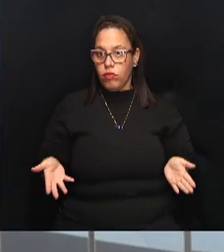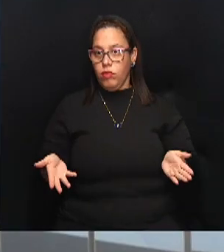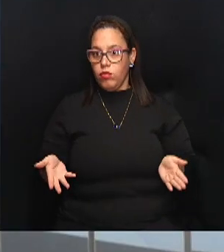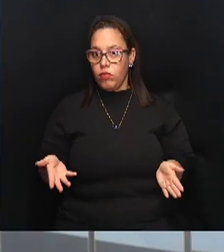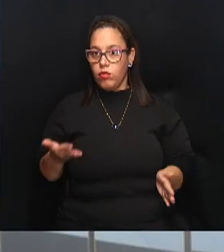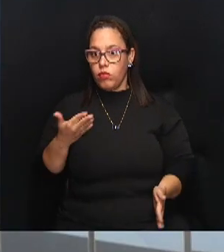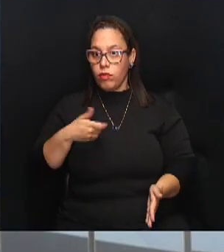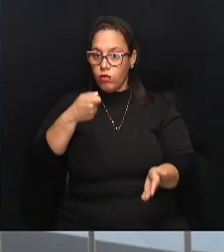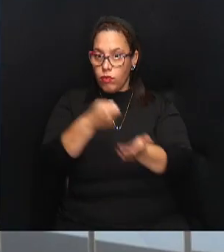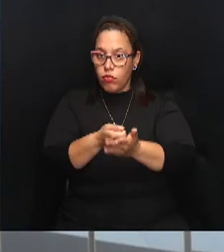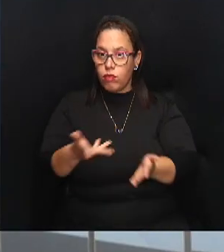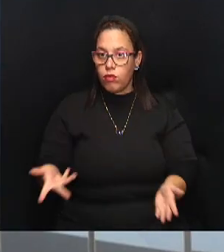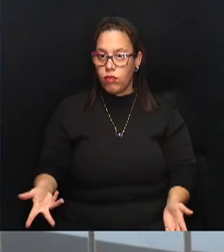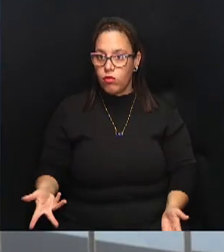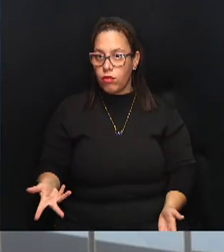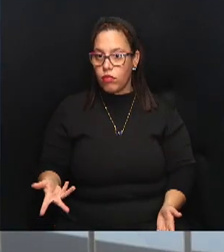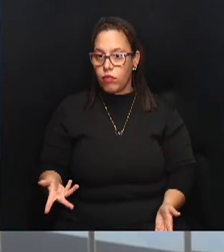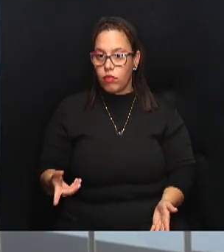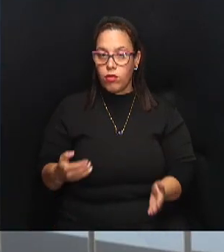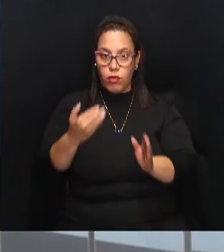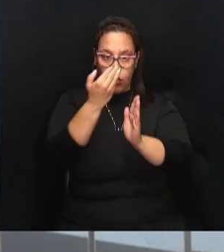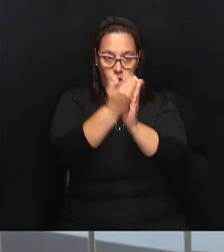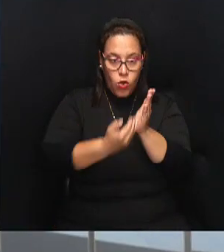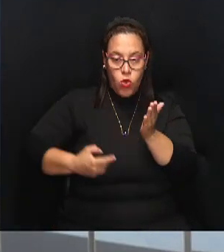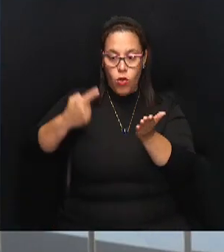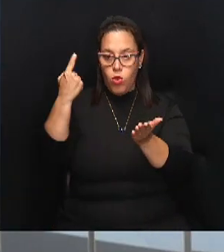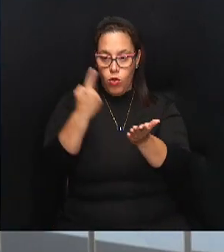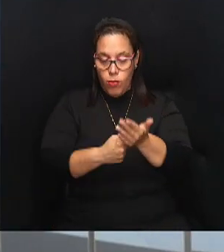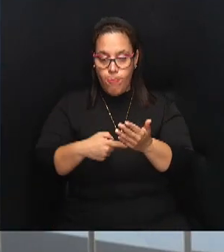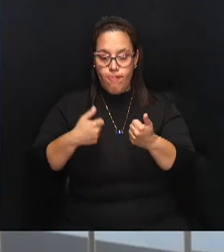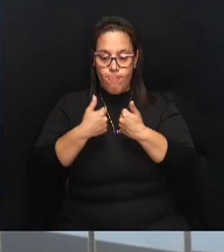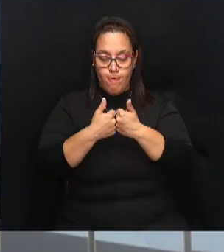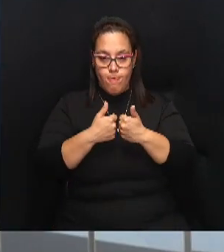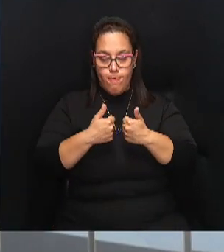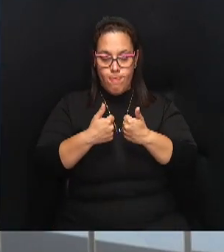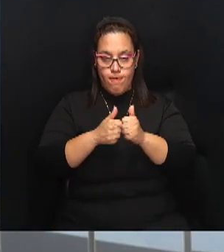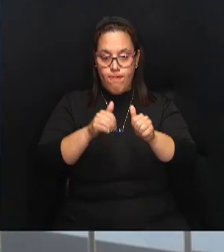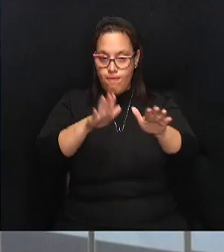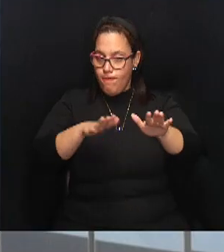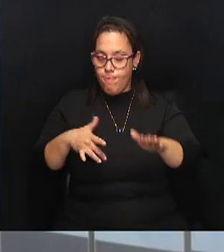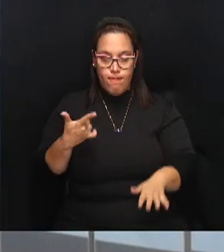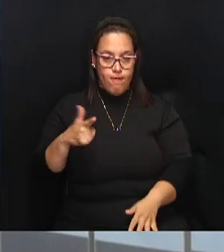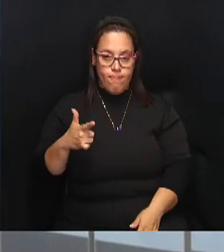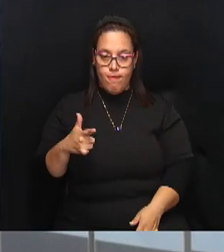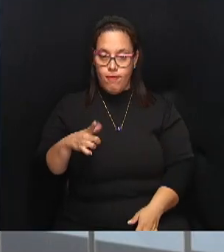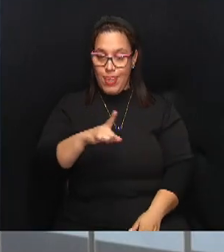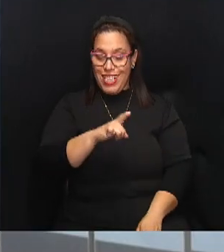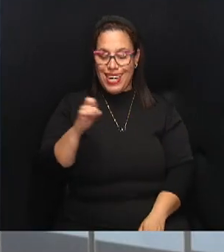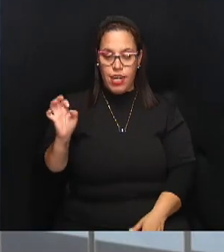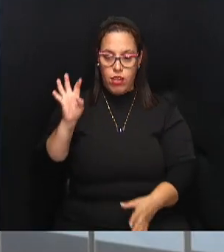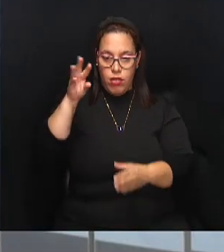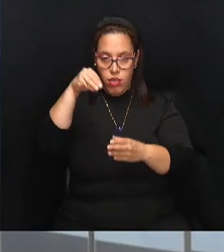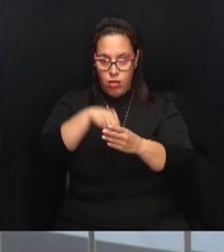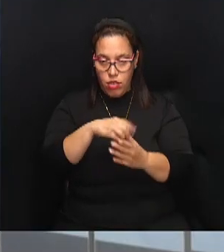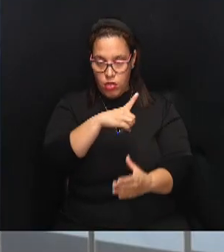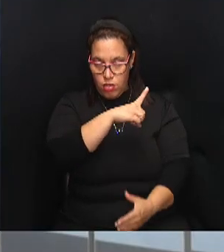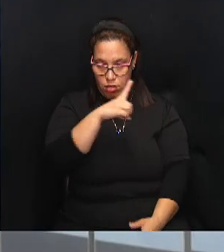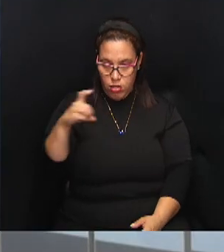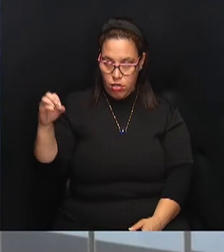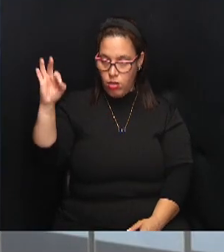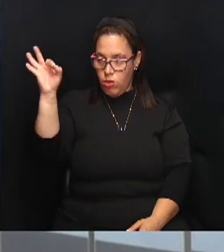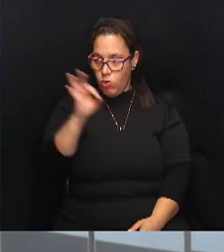município prega. O convênio de trânsito é outra possibilidade, que o recurso não sai do município, fica 100% no